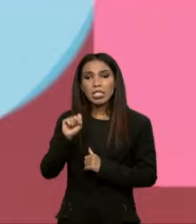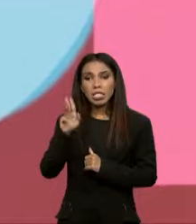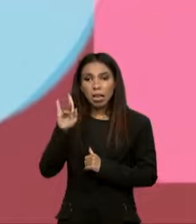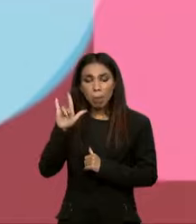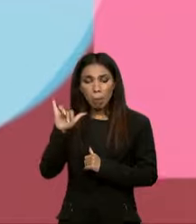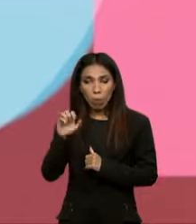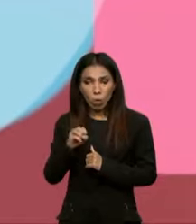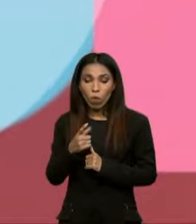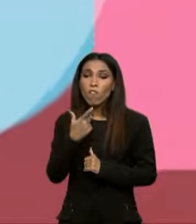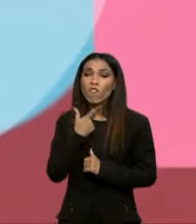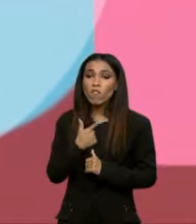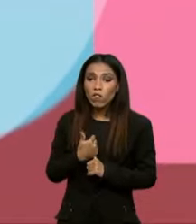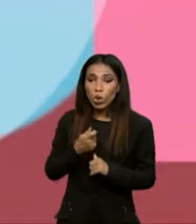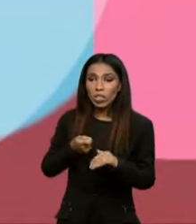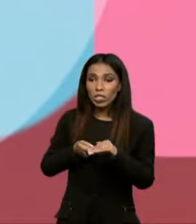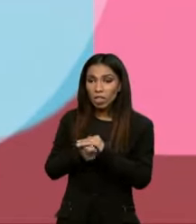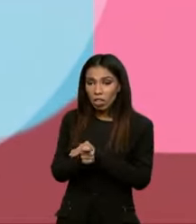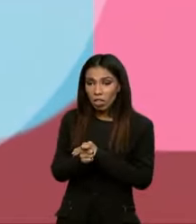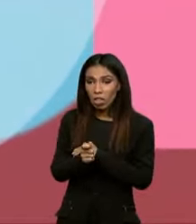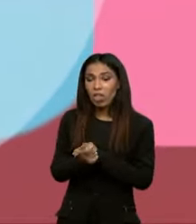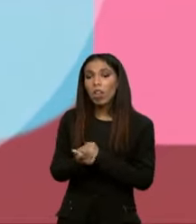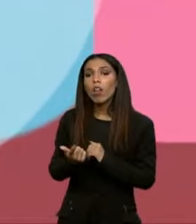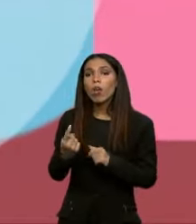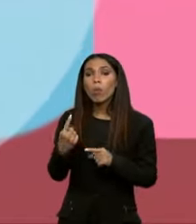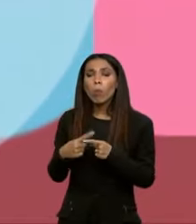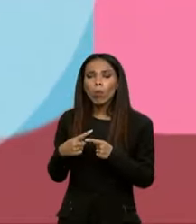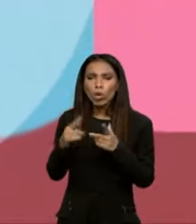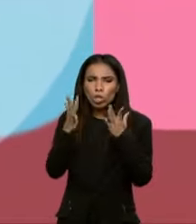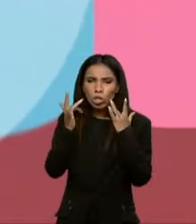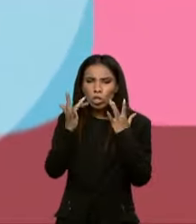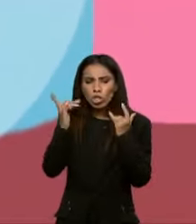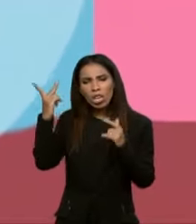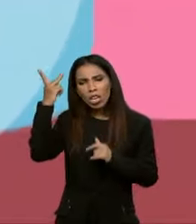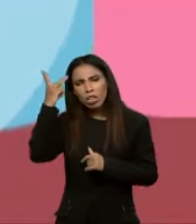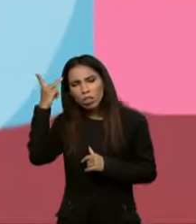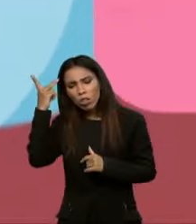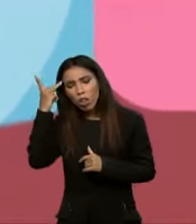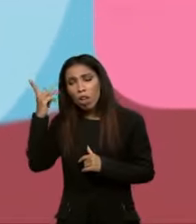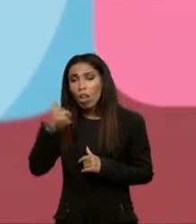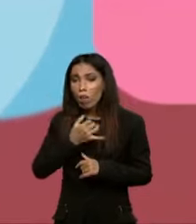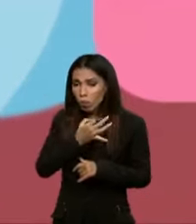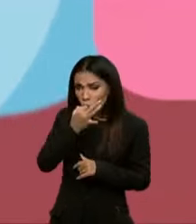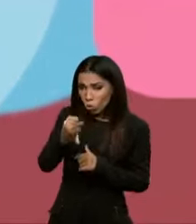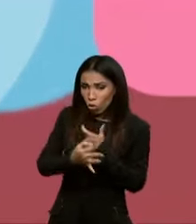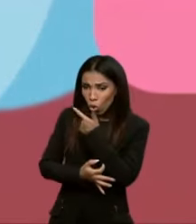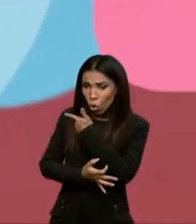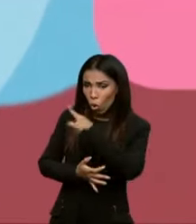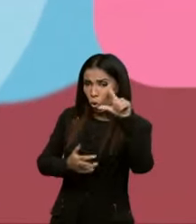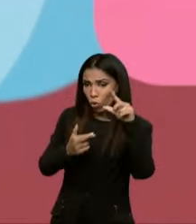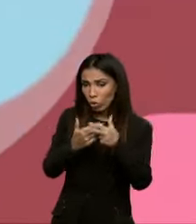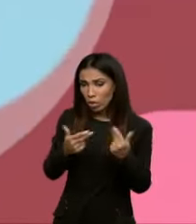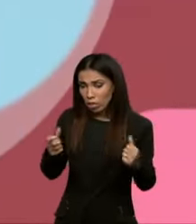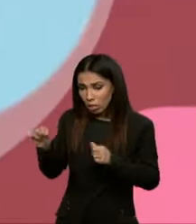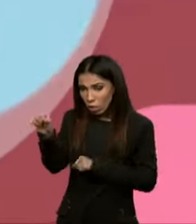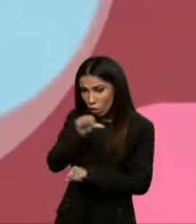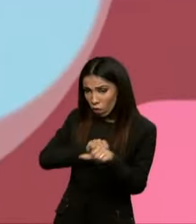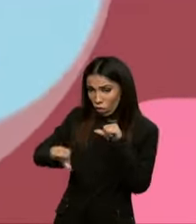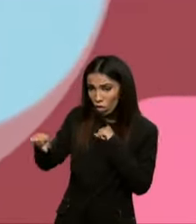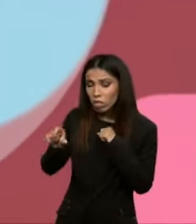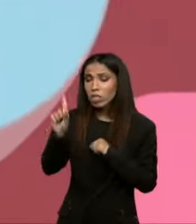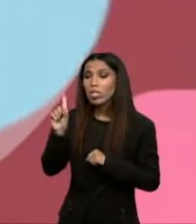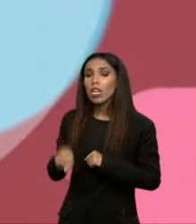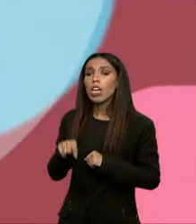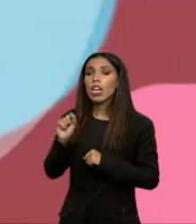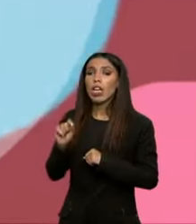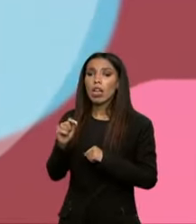que você tem vontade de investir, ao invés de levar o espetáculo para São Paulo, eu vou sugerir outra coisa. Eu, se fosse você, eu levaria esse